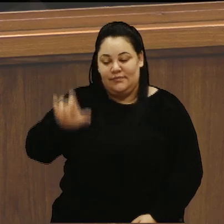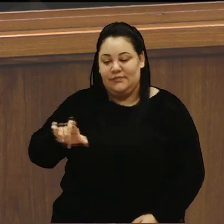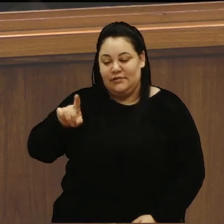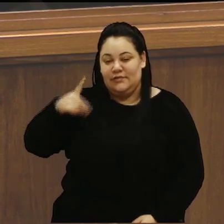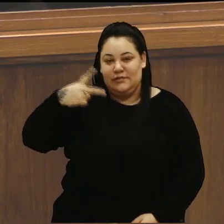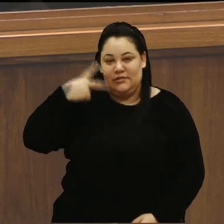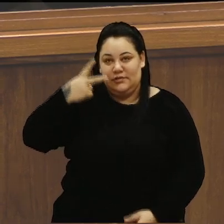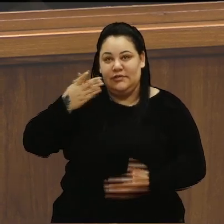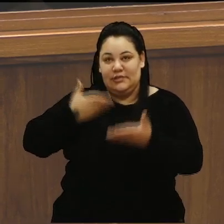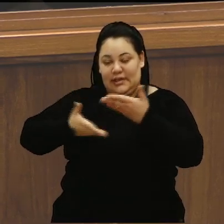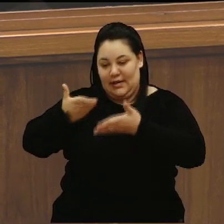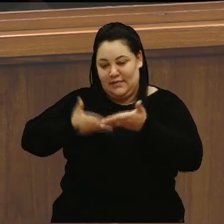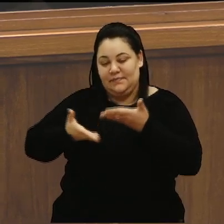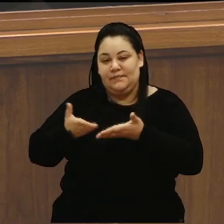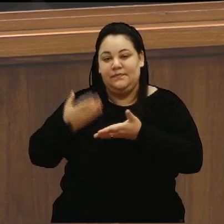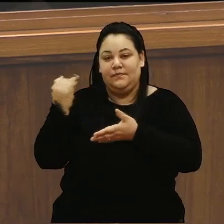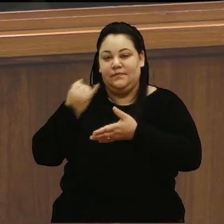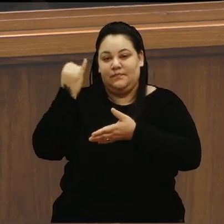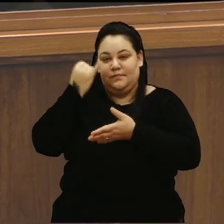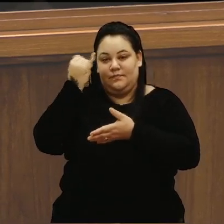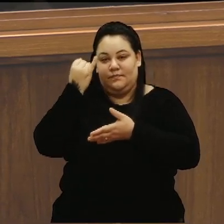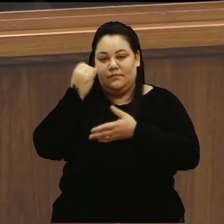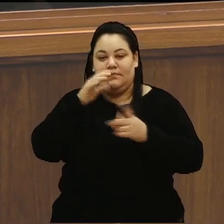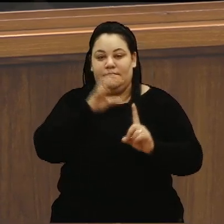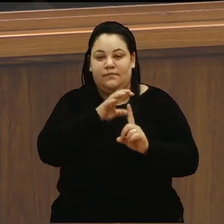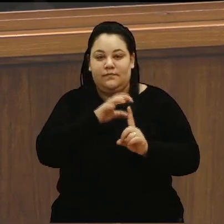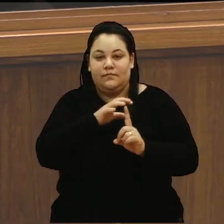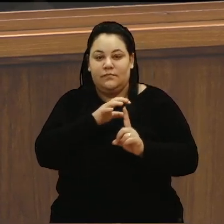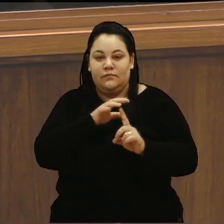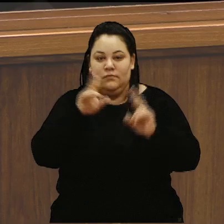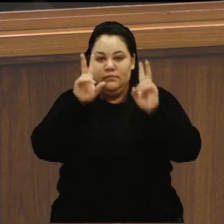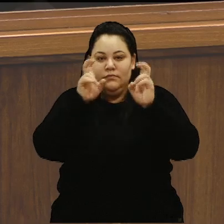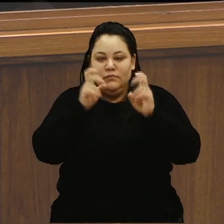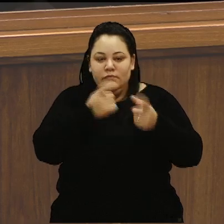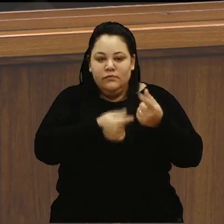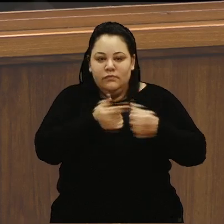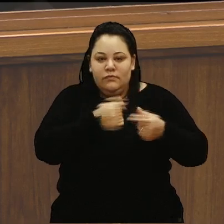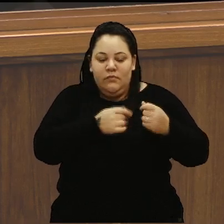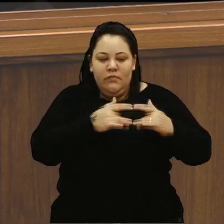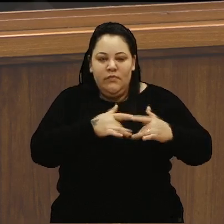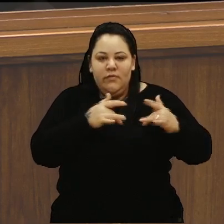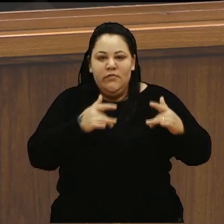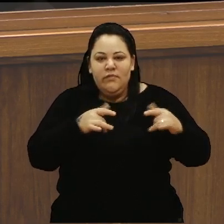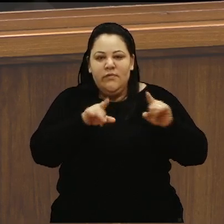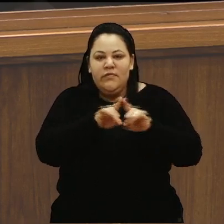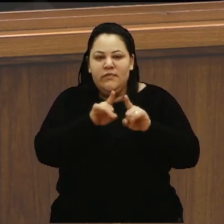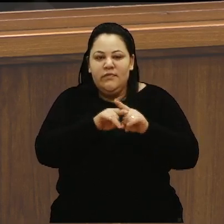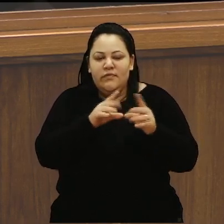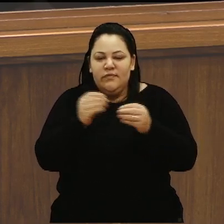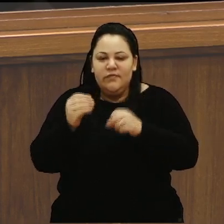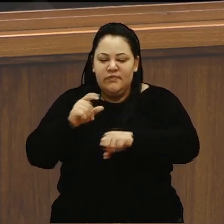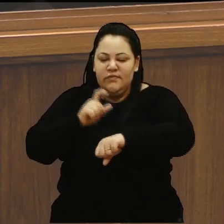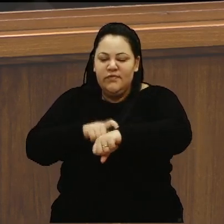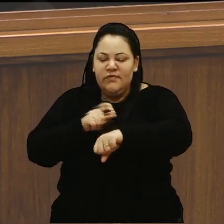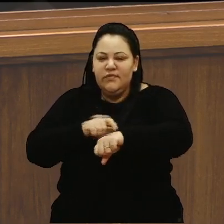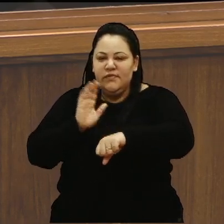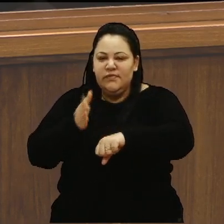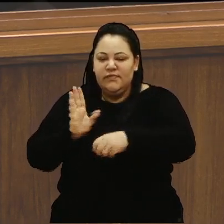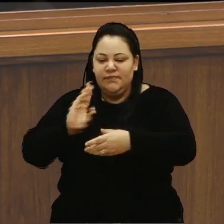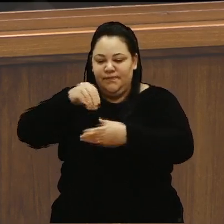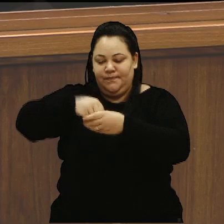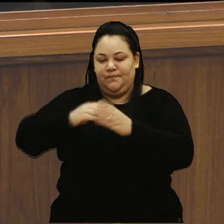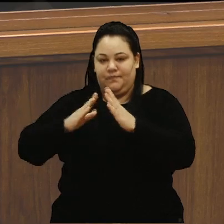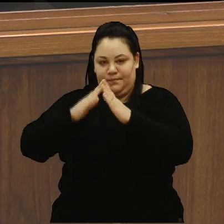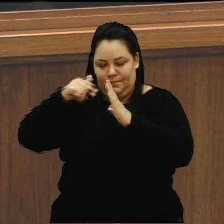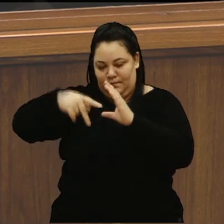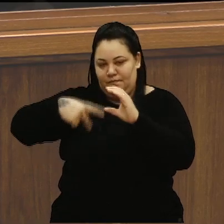trata da importância e da relevância dessa pauta da economia solidária há muito tempo aqui dentro desta casa.